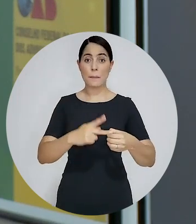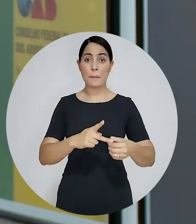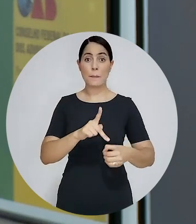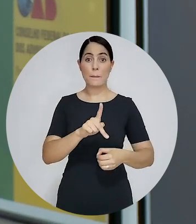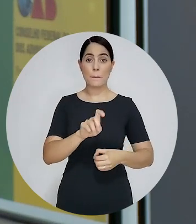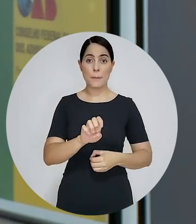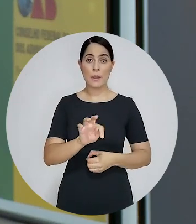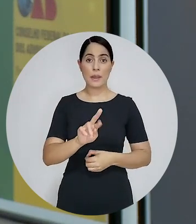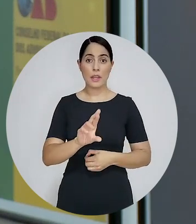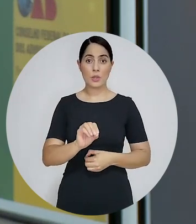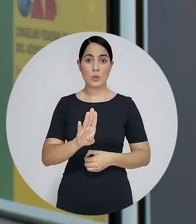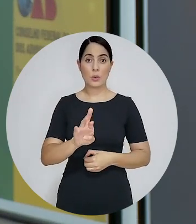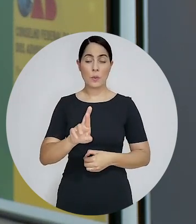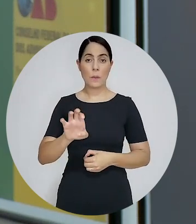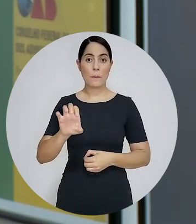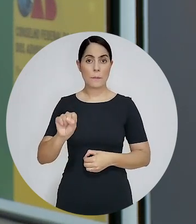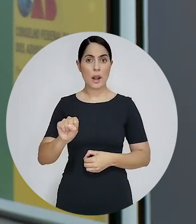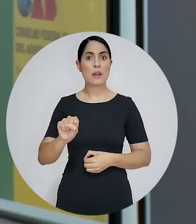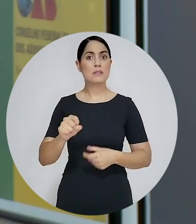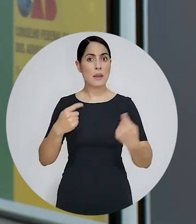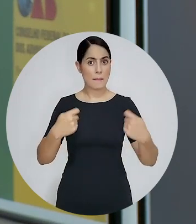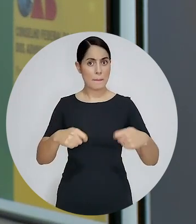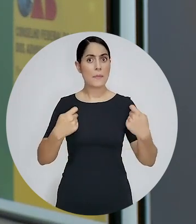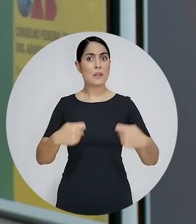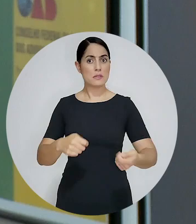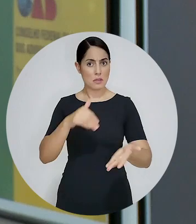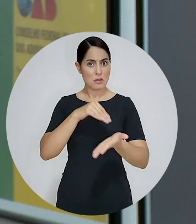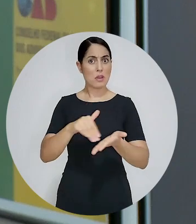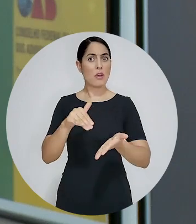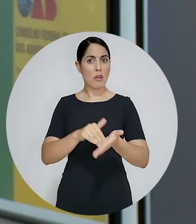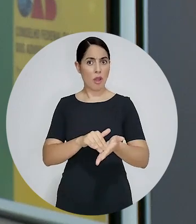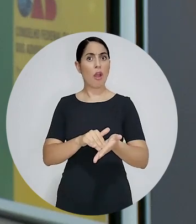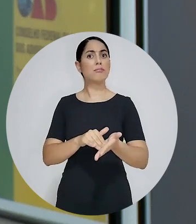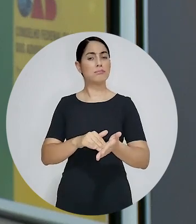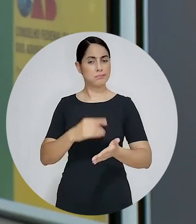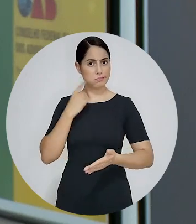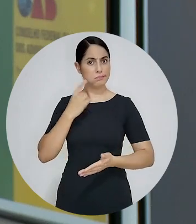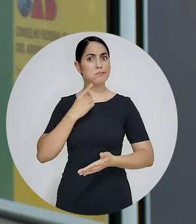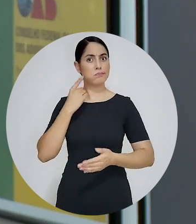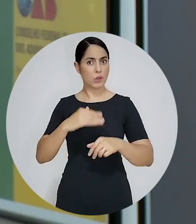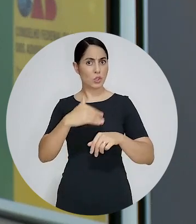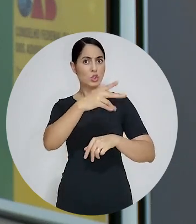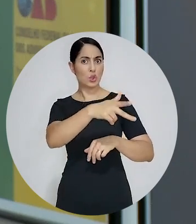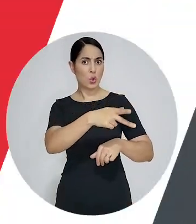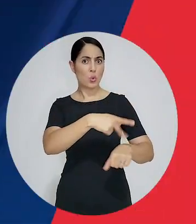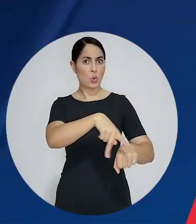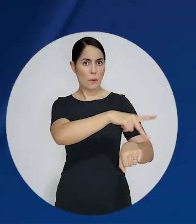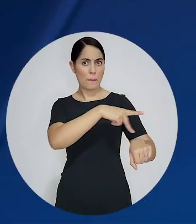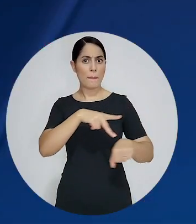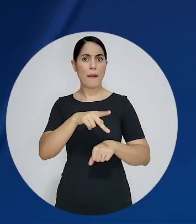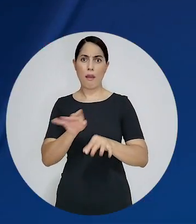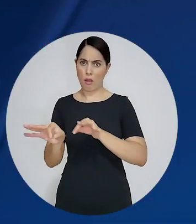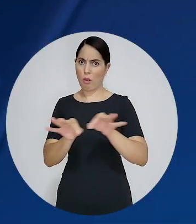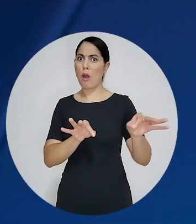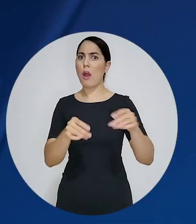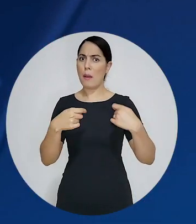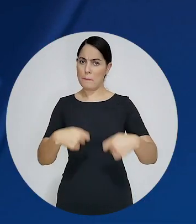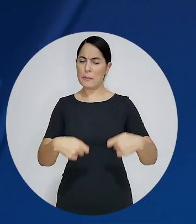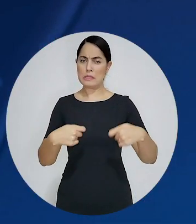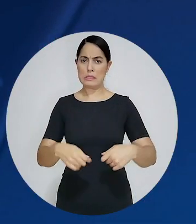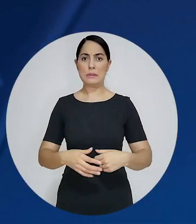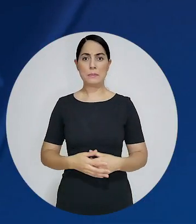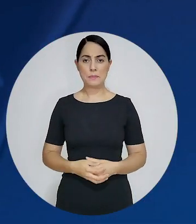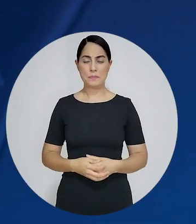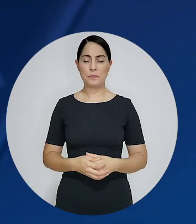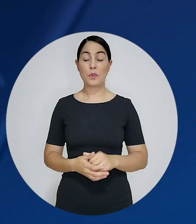Petrobras regularize imediatamente a contratação de escritórios de advocacia estrangeiros. Ao analisar a ação movida